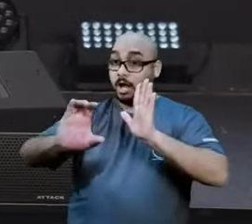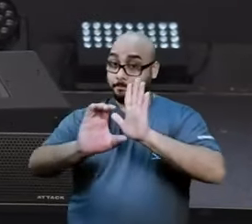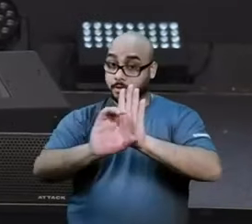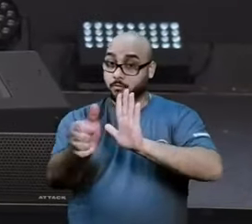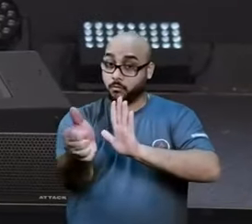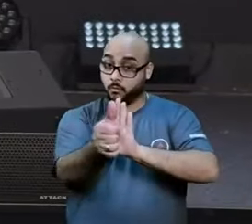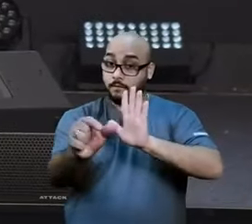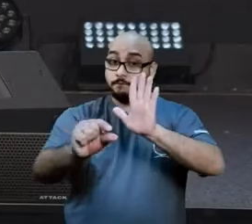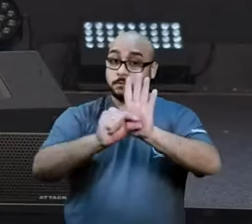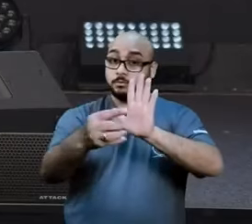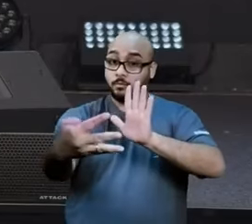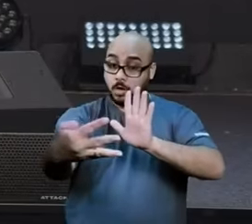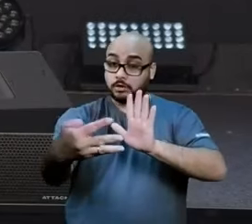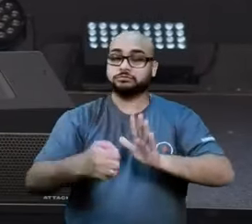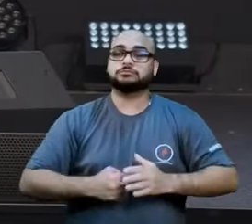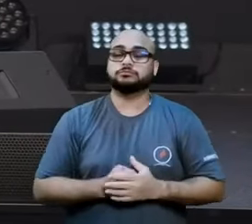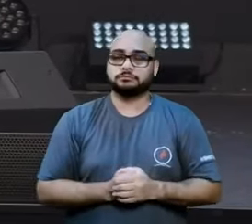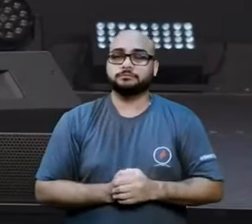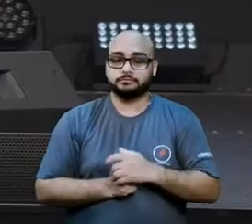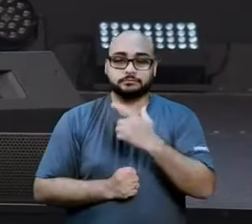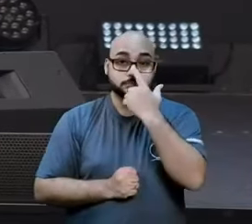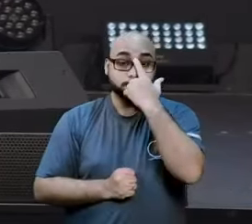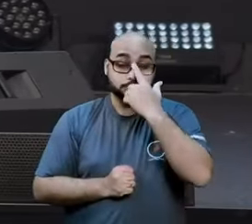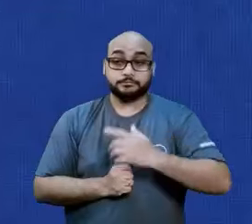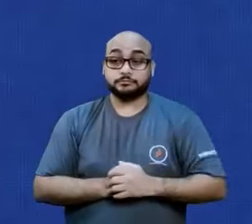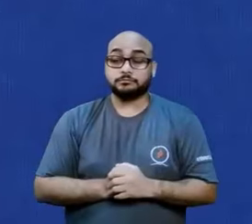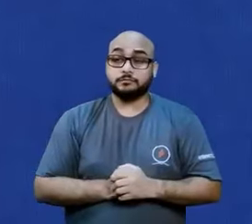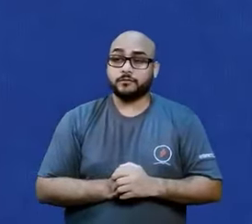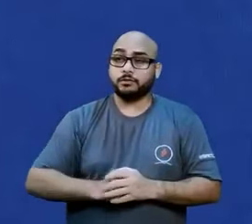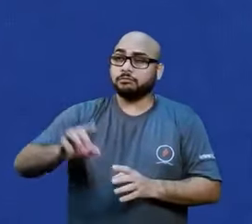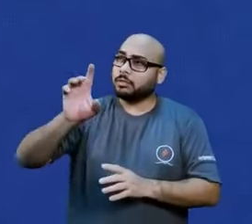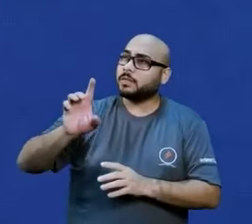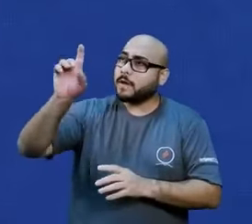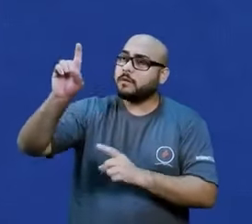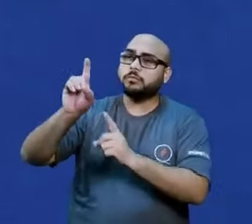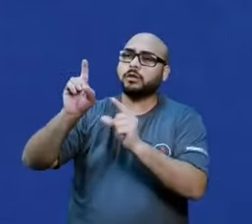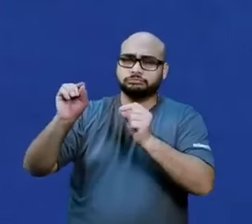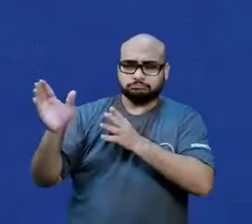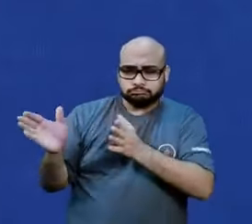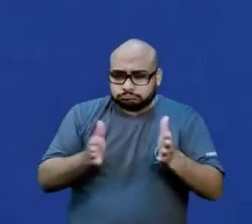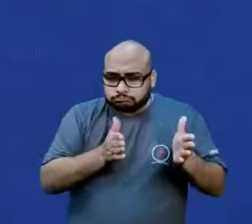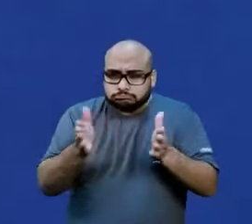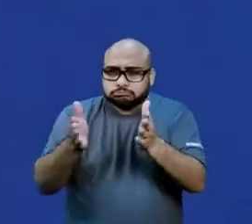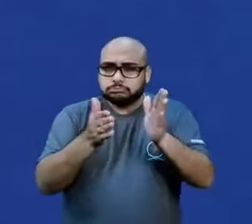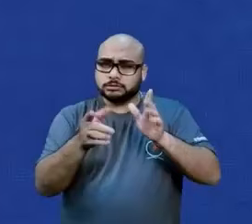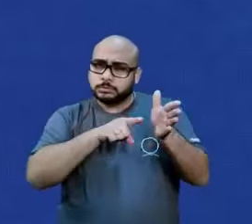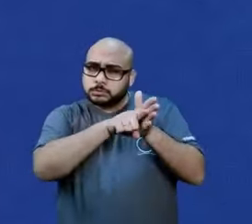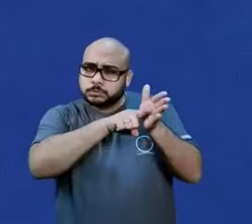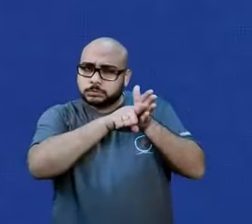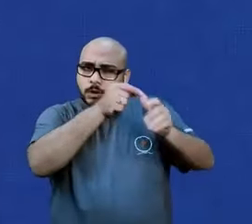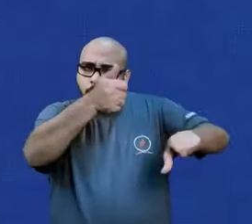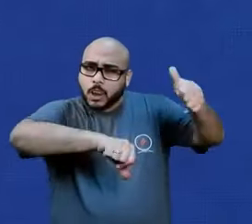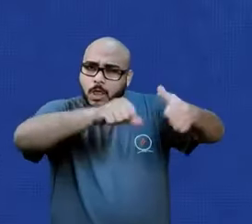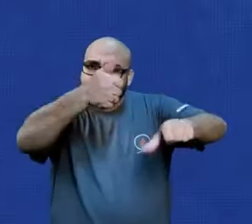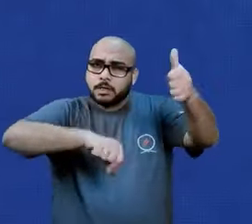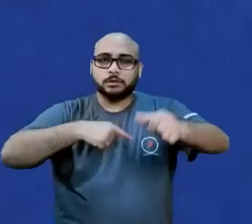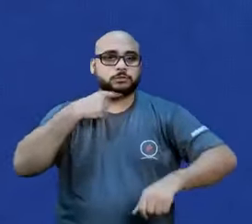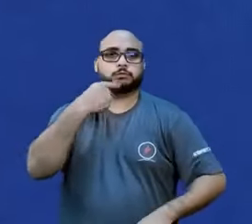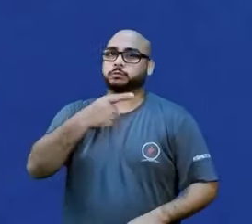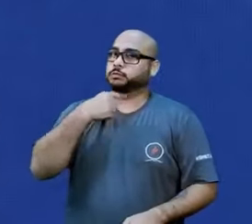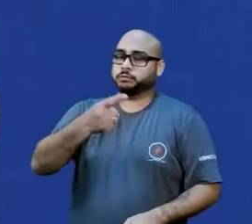quão inescrutáveis são os teus caminhos sabe o que que significa essa palavra